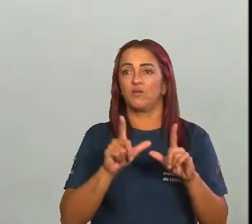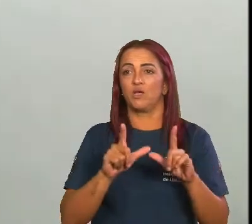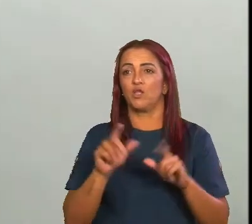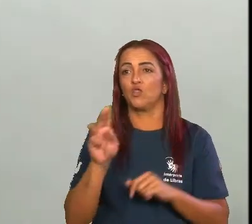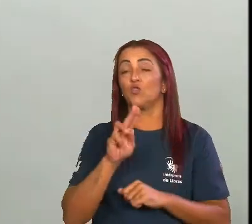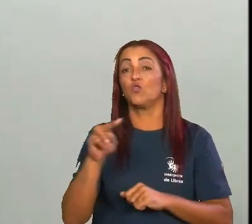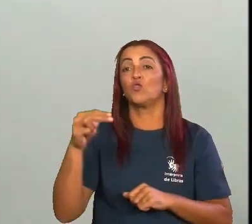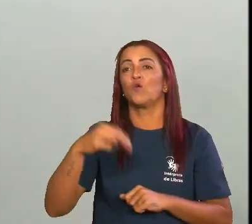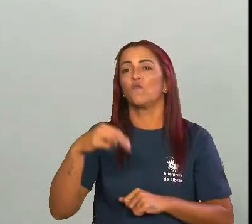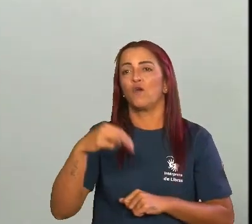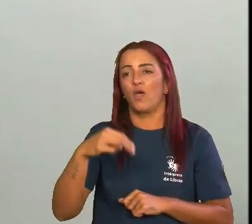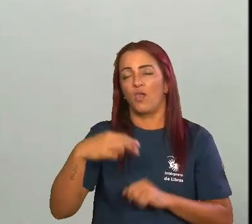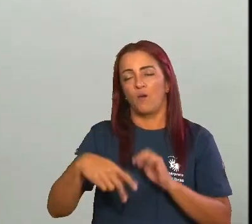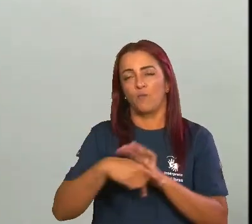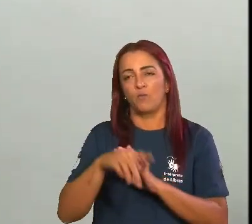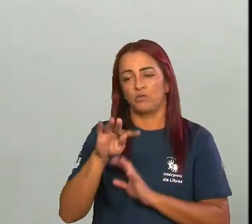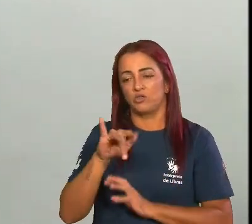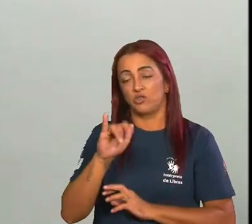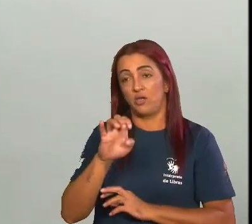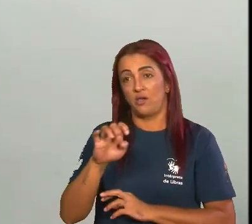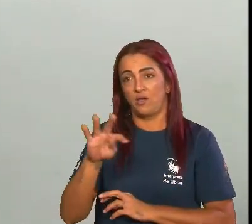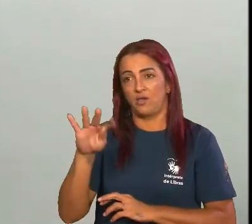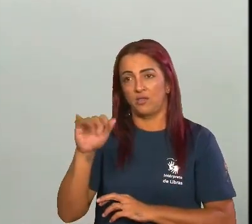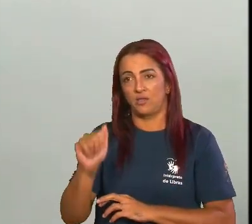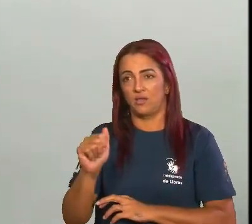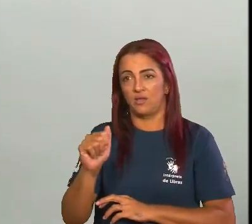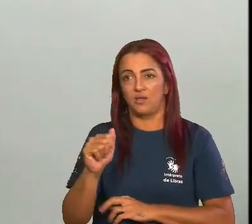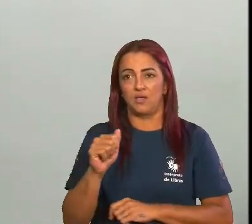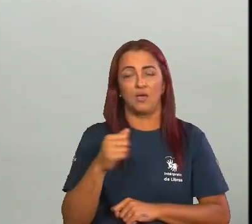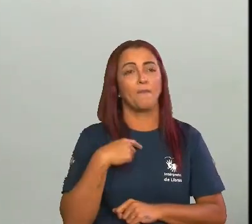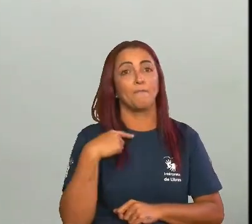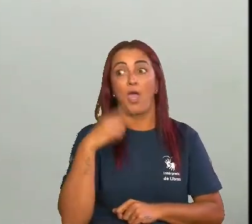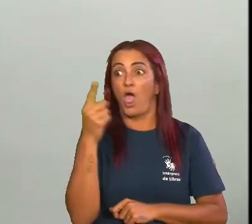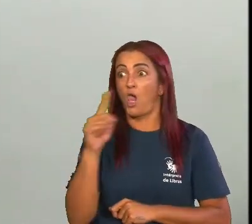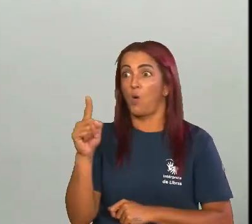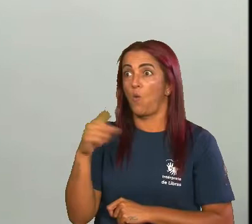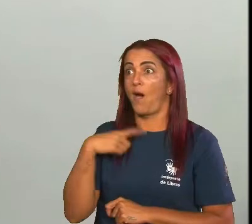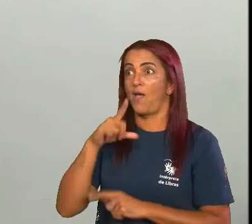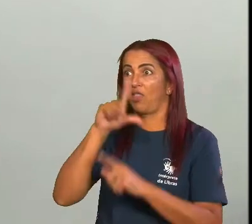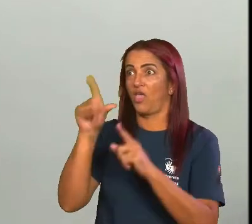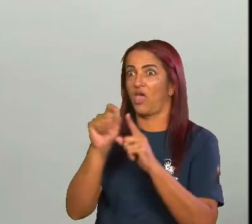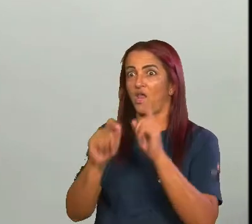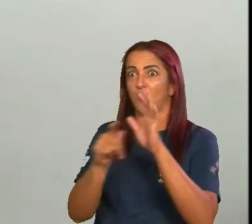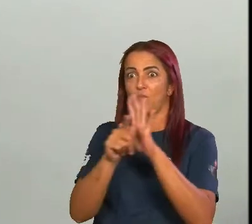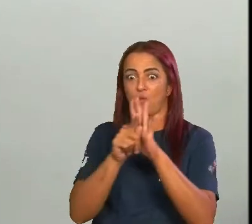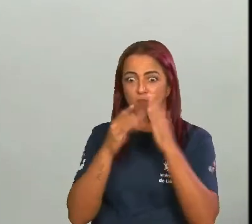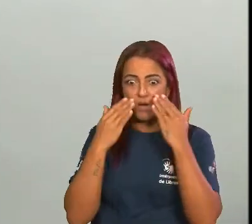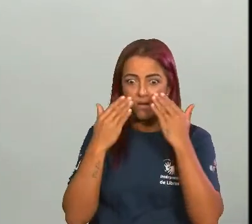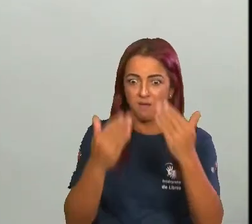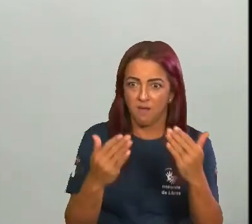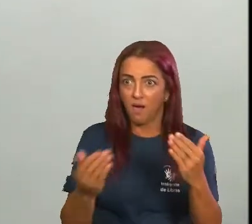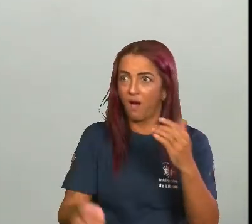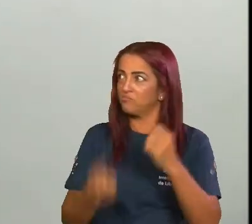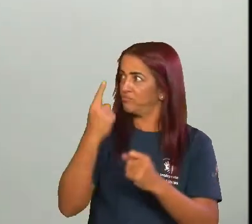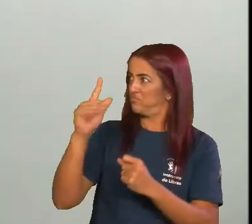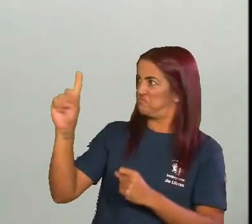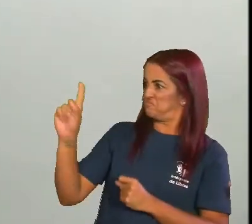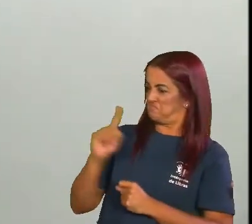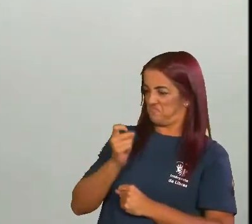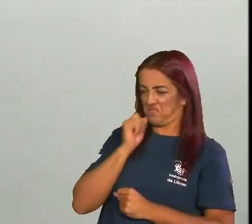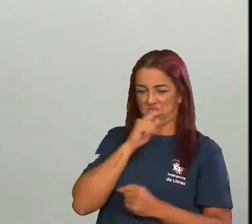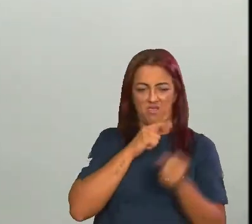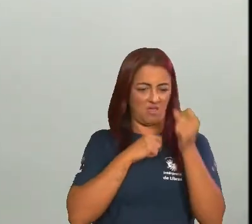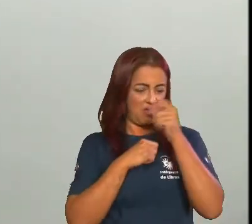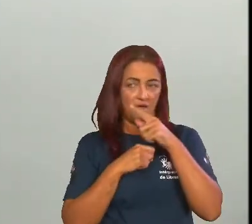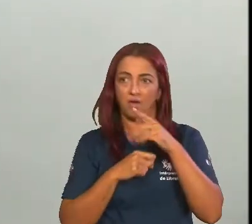Tieta, na voz de Caetano Veloso, Meia Lua Inteira. Meia Lua Inteira, supapo, na cara do fraco, estrangeiro, gozador.